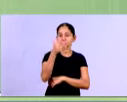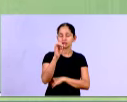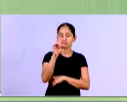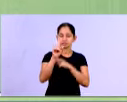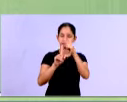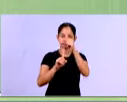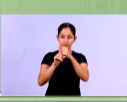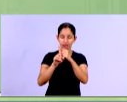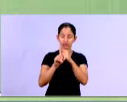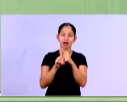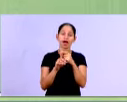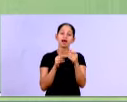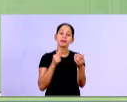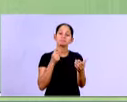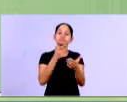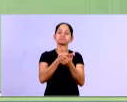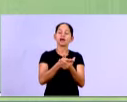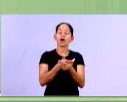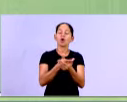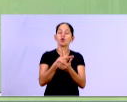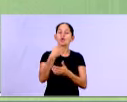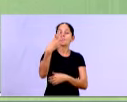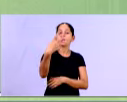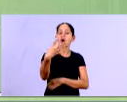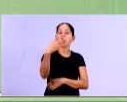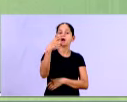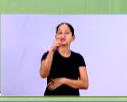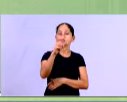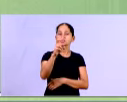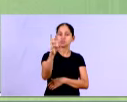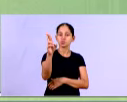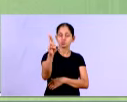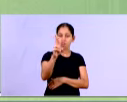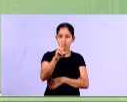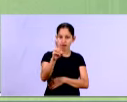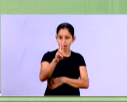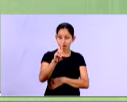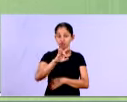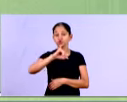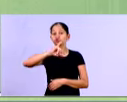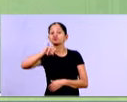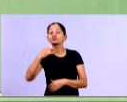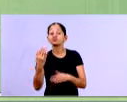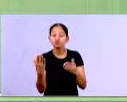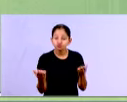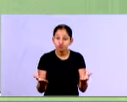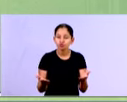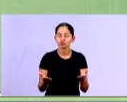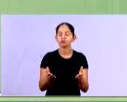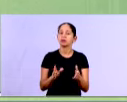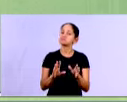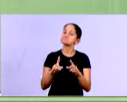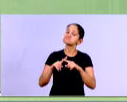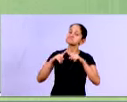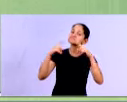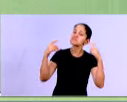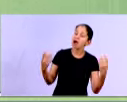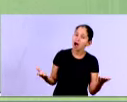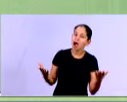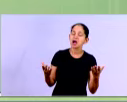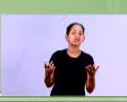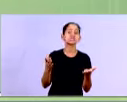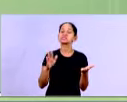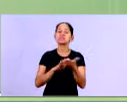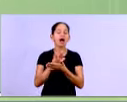pagou R$45 de juros. De juros. Mas como eles não haviam combinado a taxa